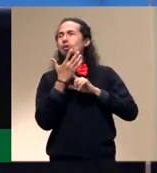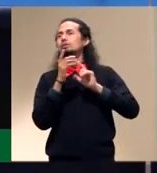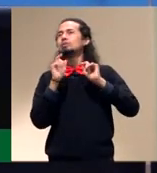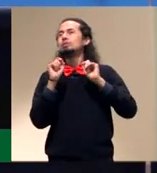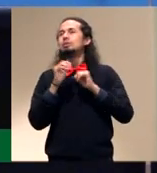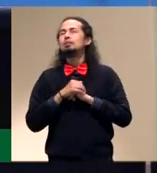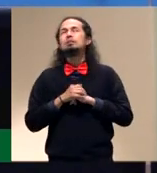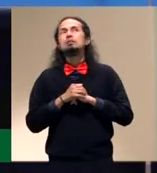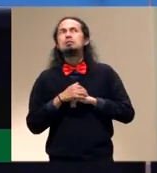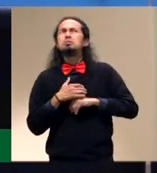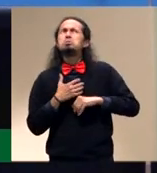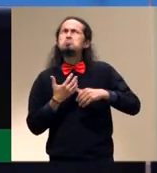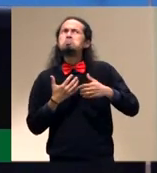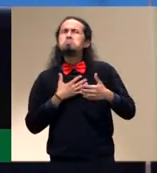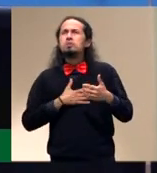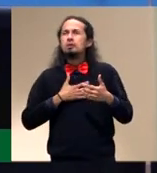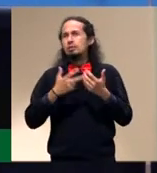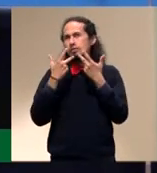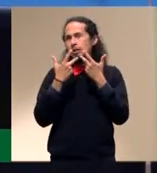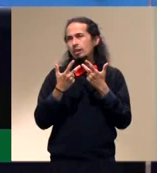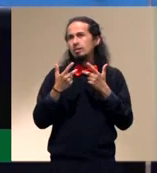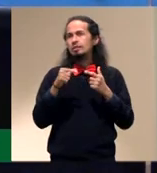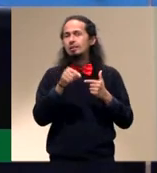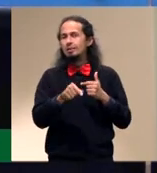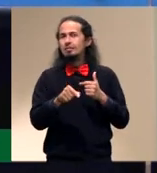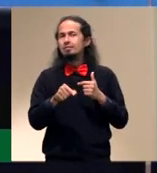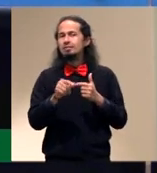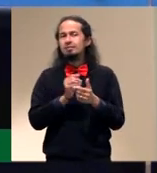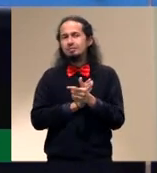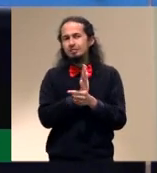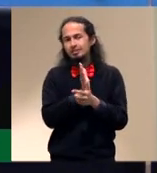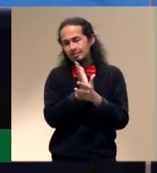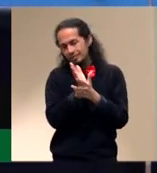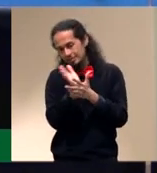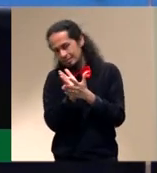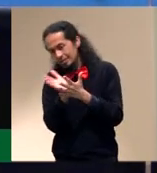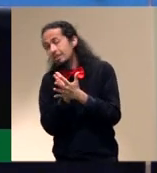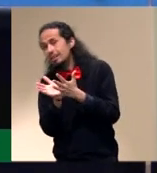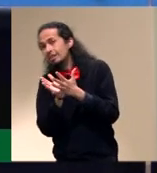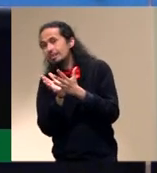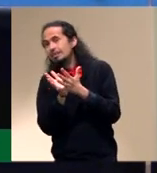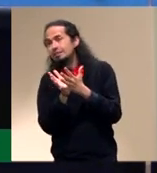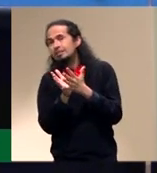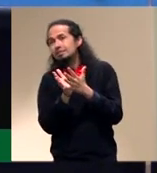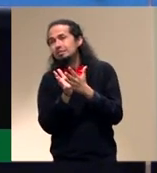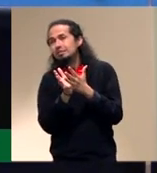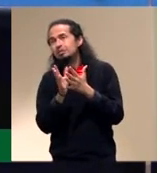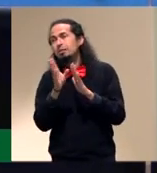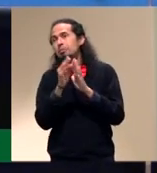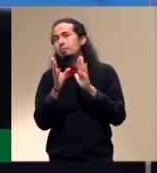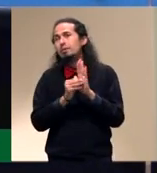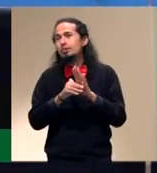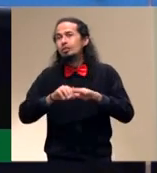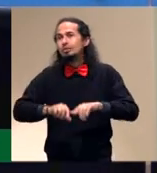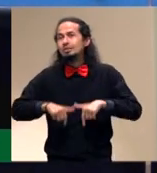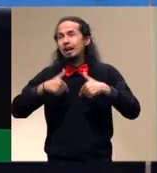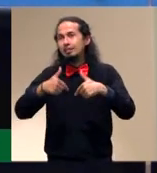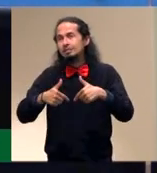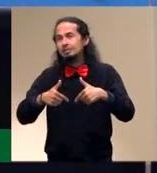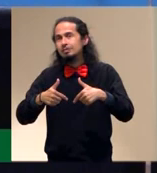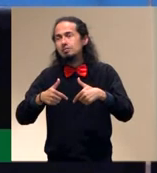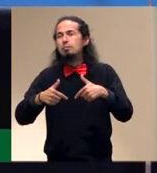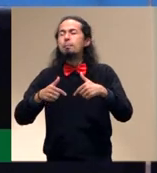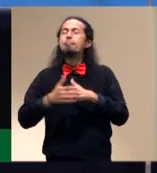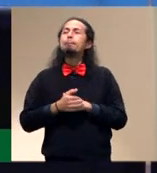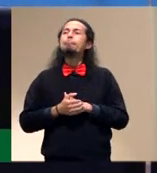assim, desses eixos metodológicos da ação, por exemplo, não é à toa que toda